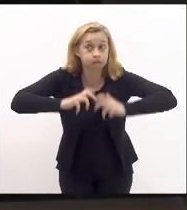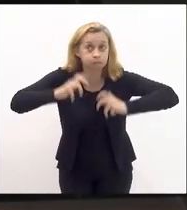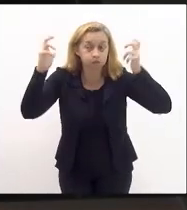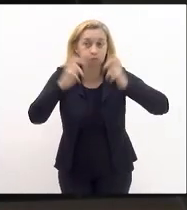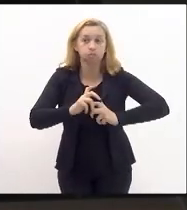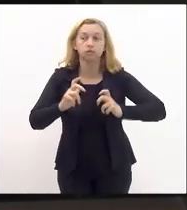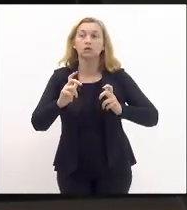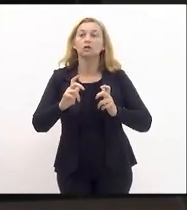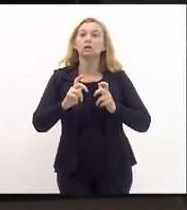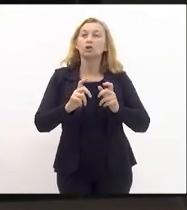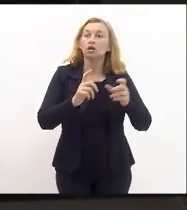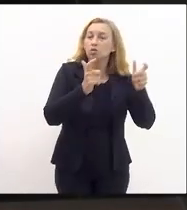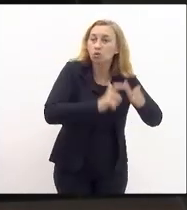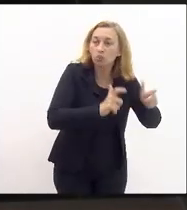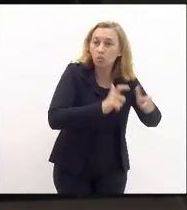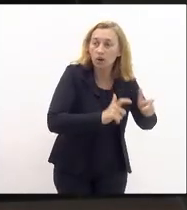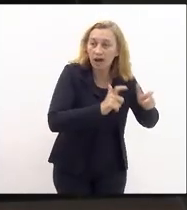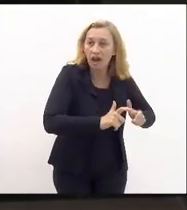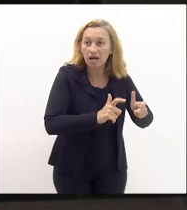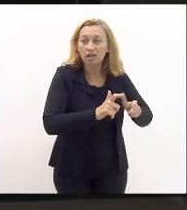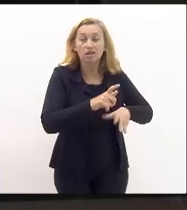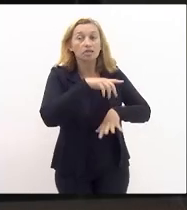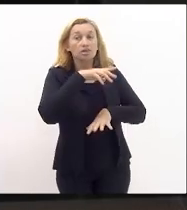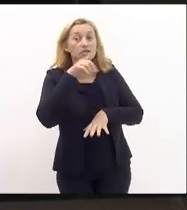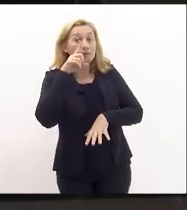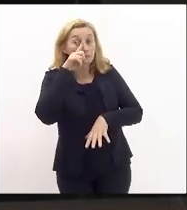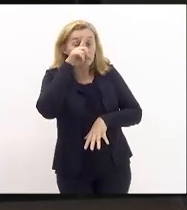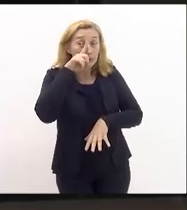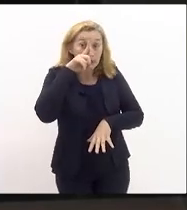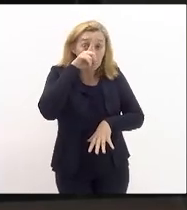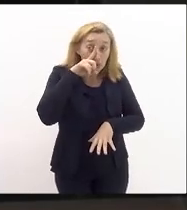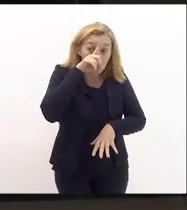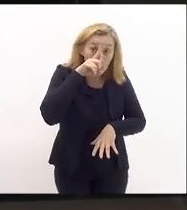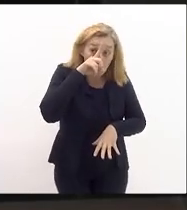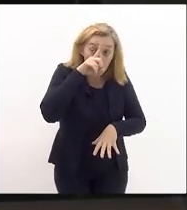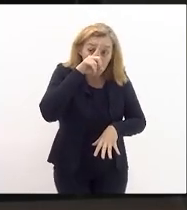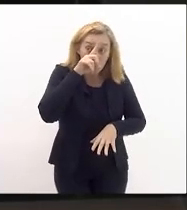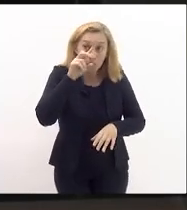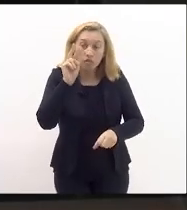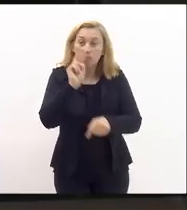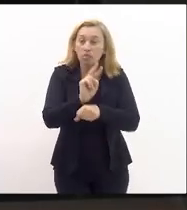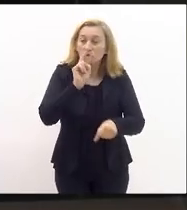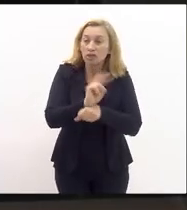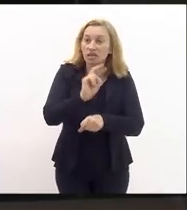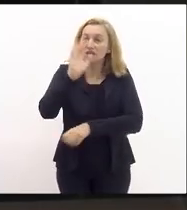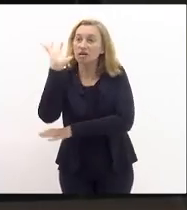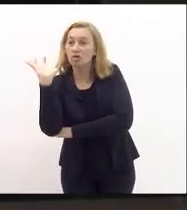construções inadequadas, acrescidas à ocupação de áreas de proteção ambiental,